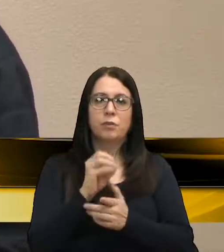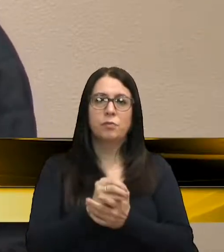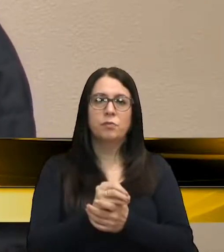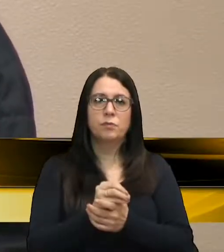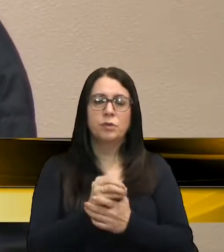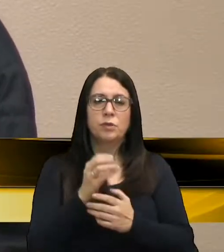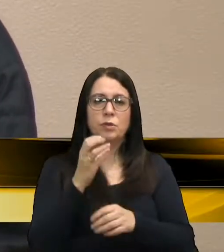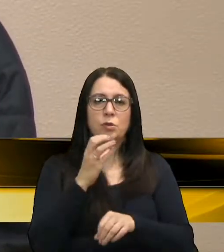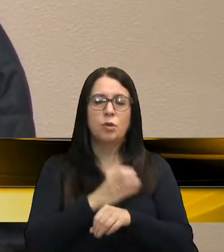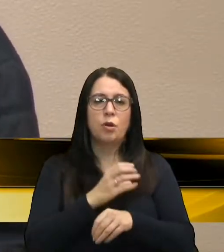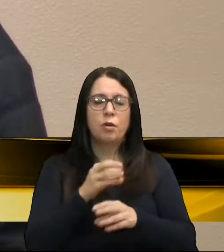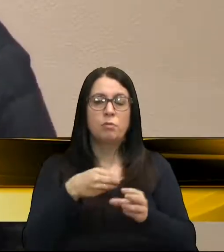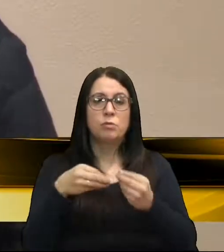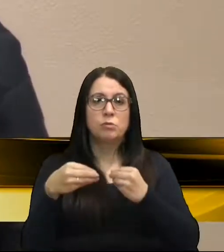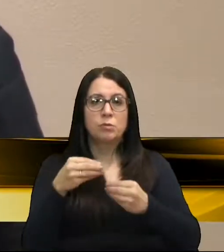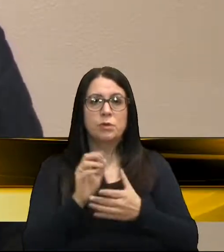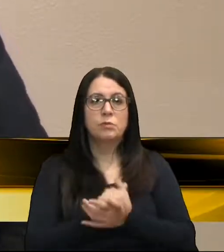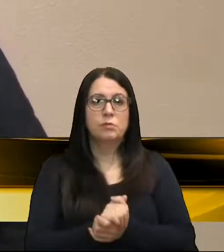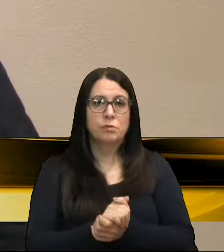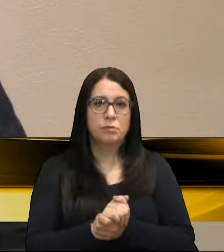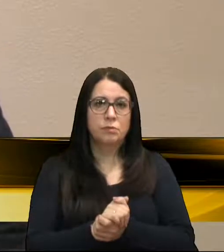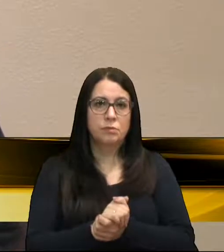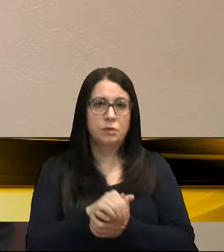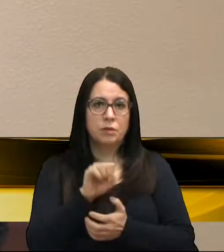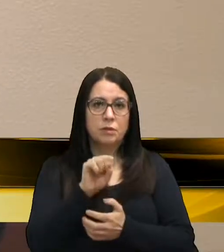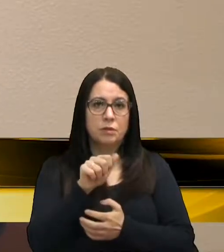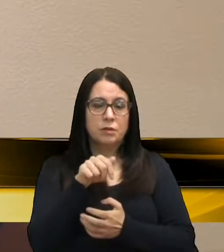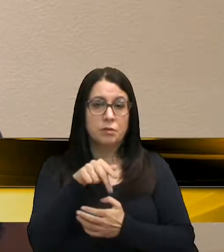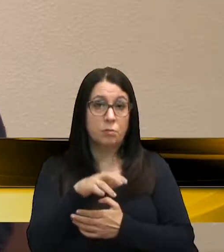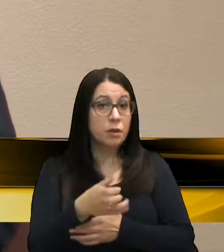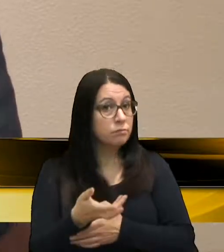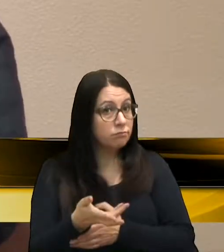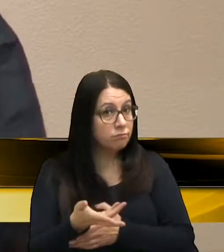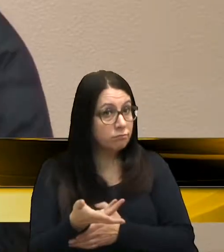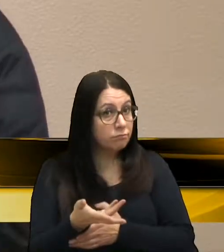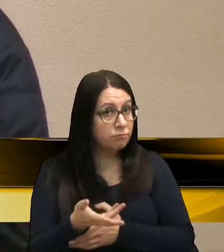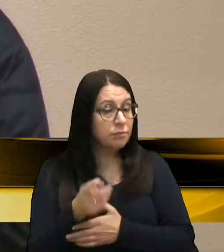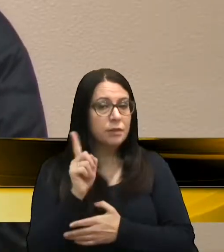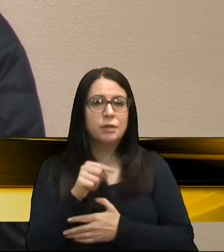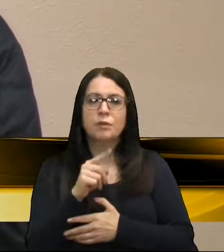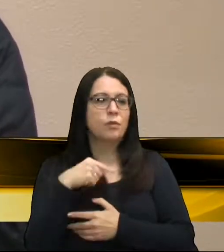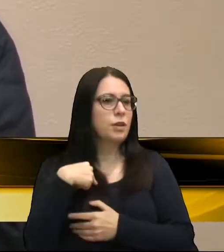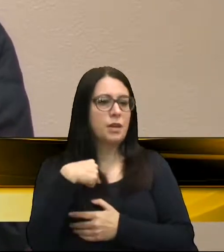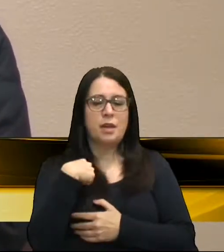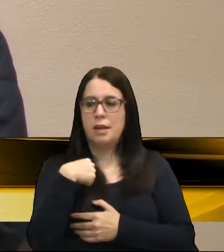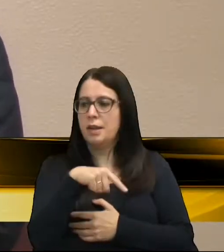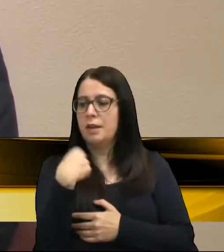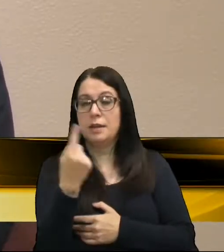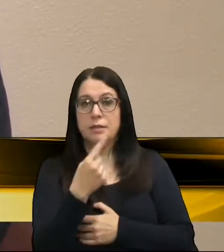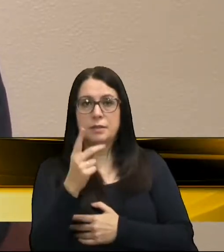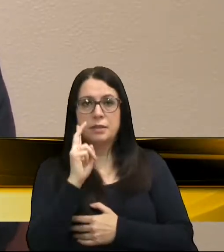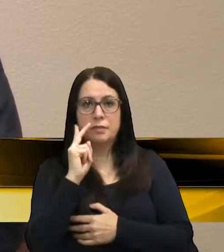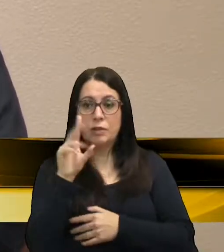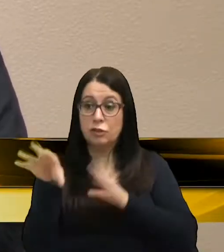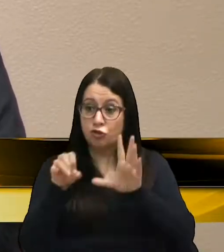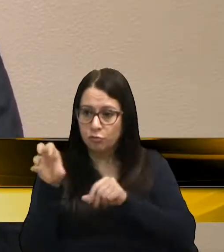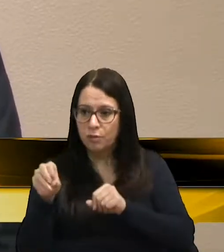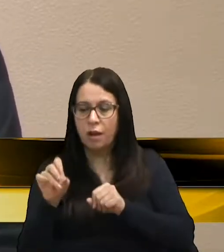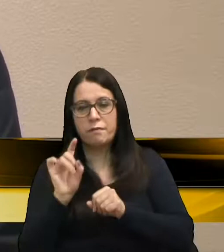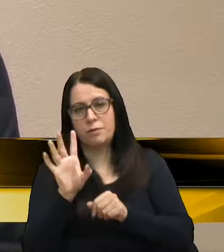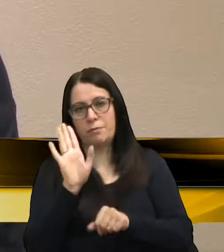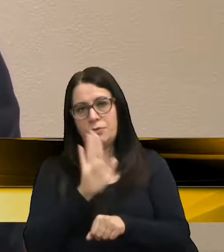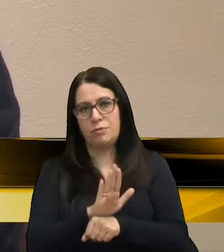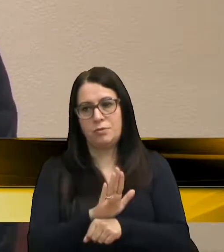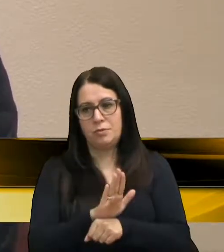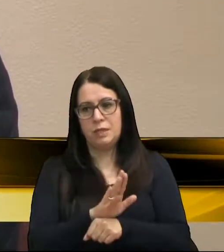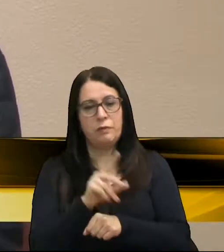copo descartável do SAMAI. Então, não foi eles que levaram, era só ver o que eles juntavam. Então, juntavam, e